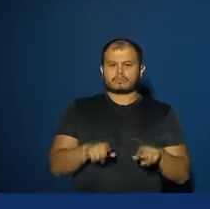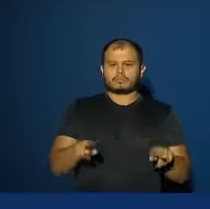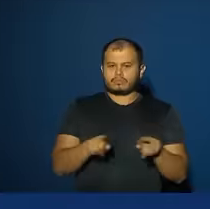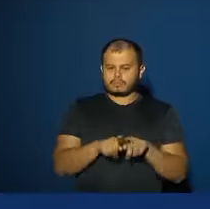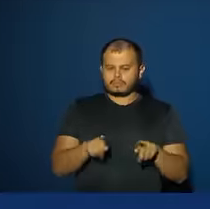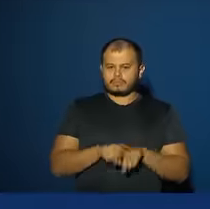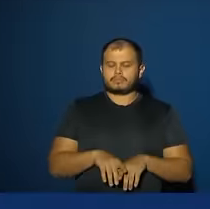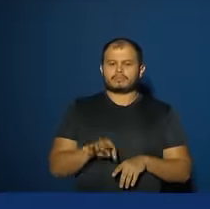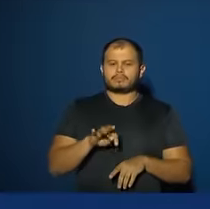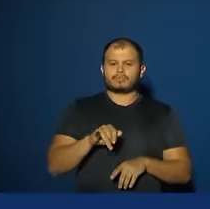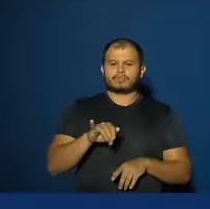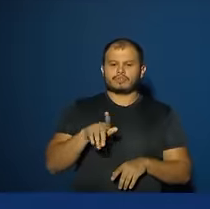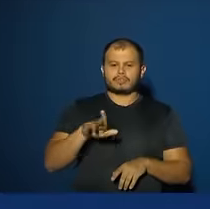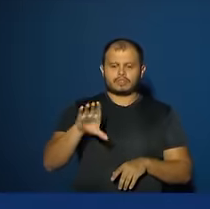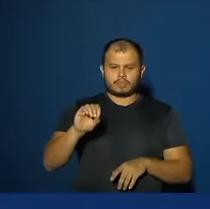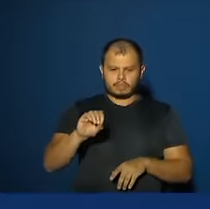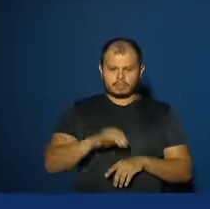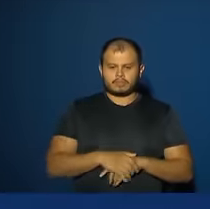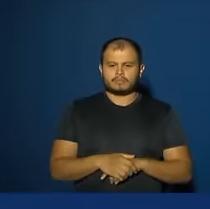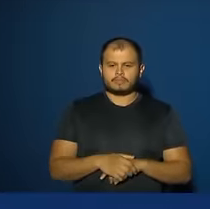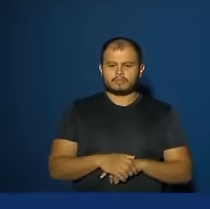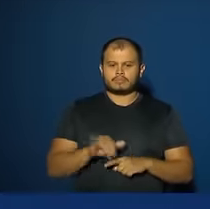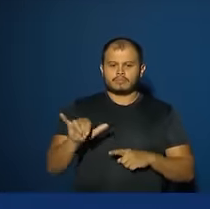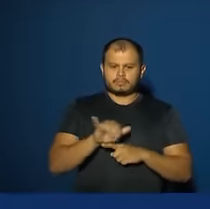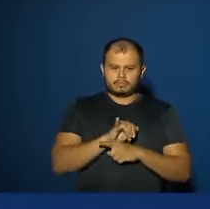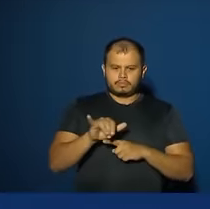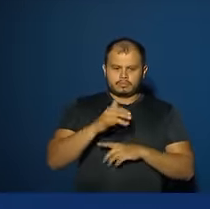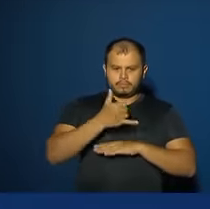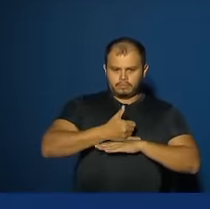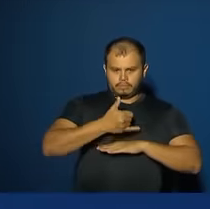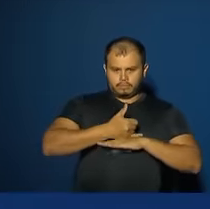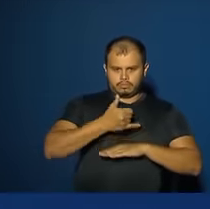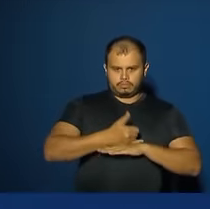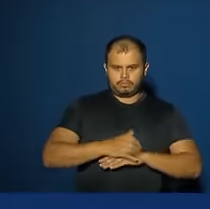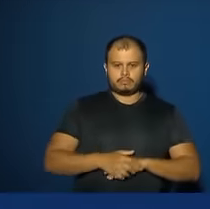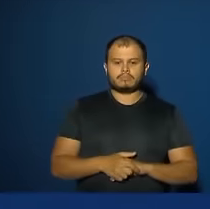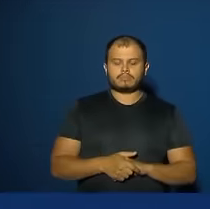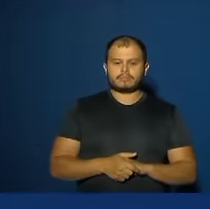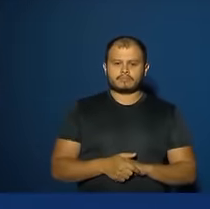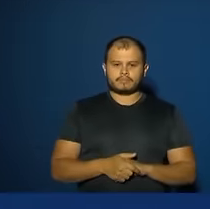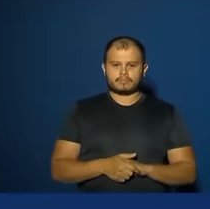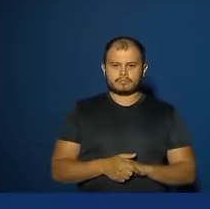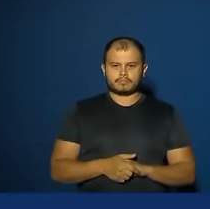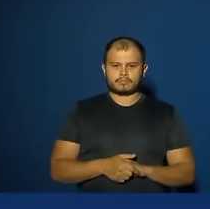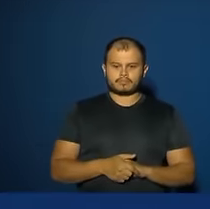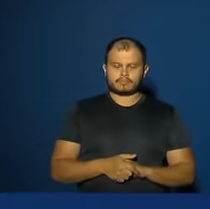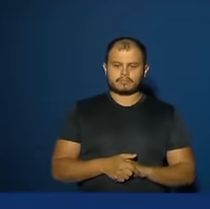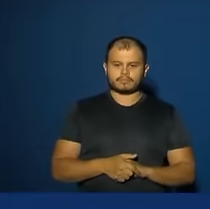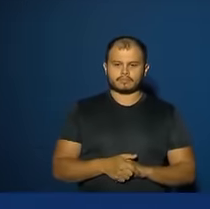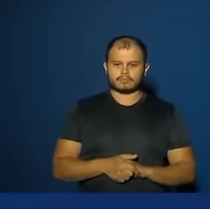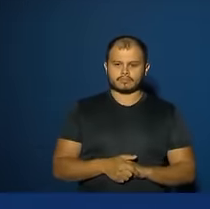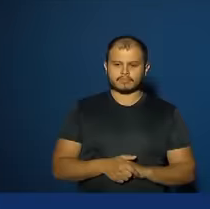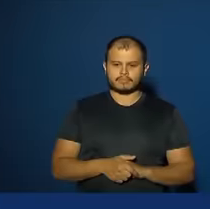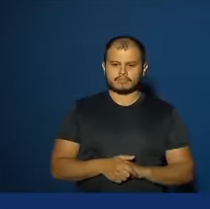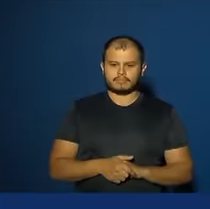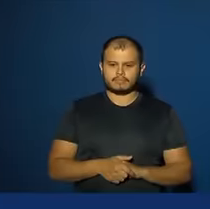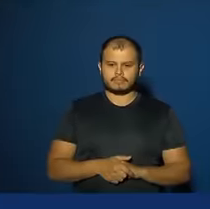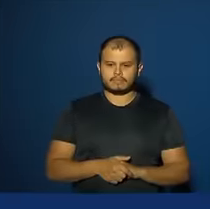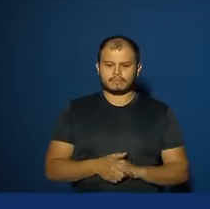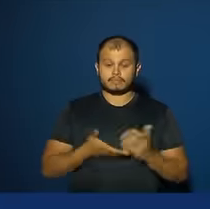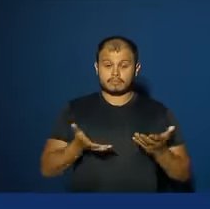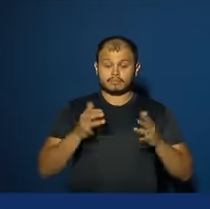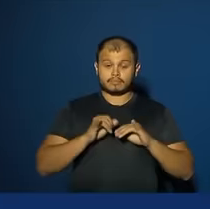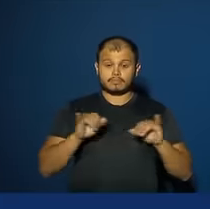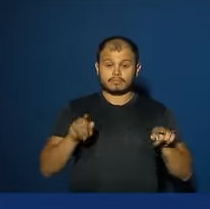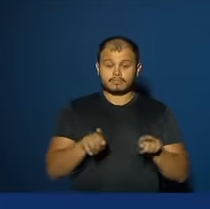Pactual, e Thiago Berriel, que é o estrategista-chefe do Asset Management do BTG Pactual. Bom, eu queria anunciar